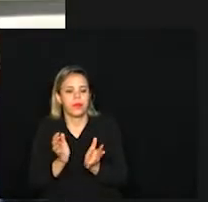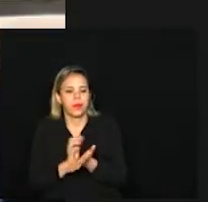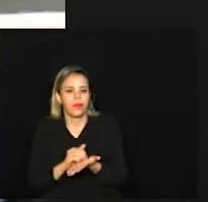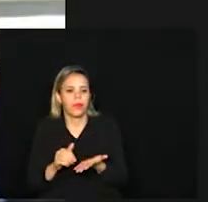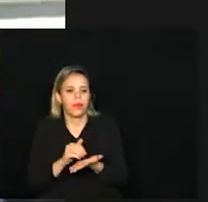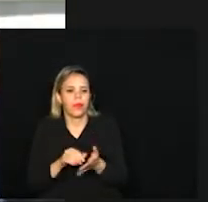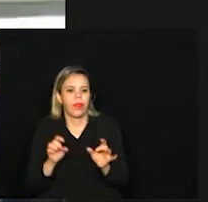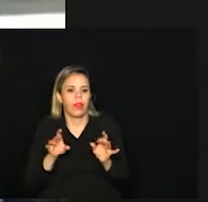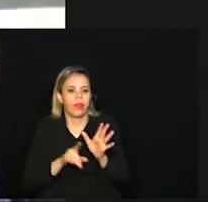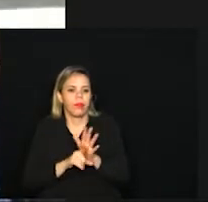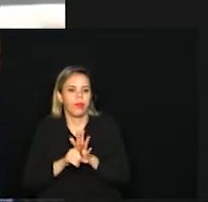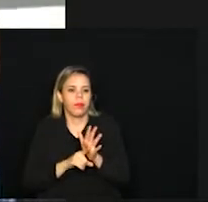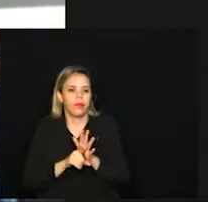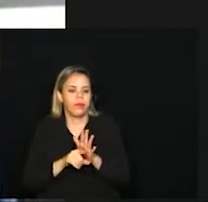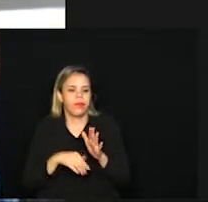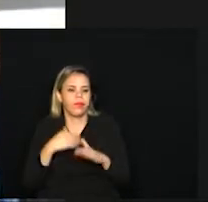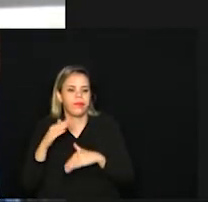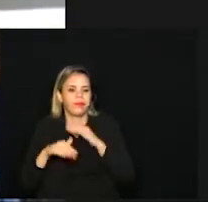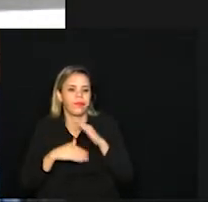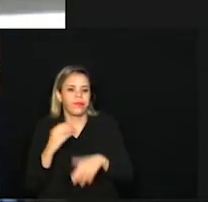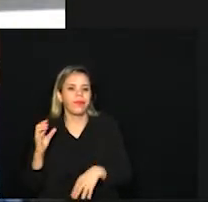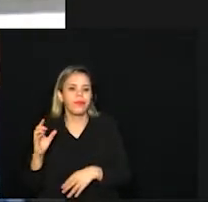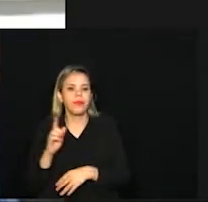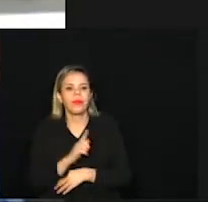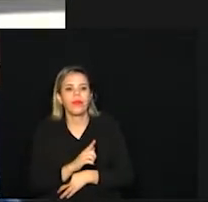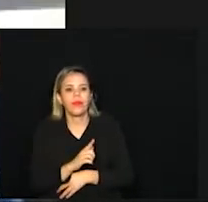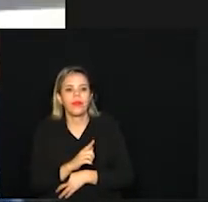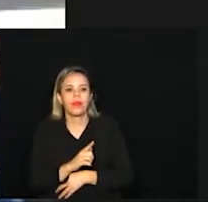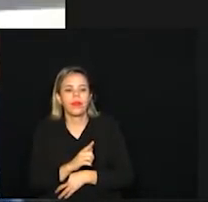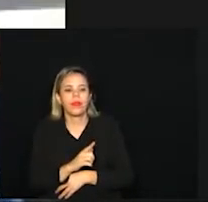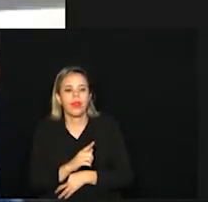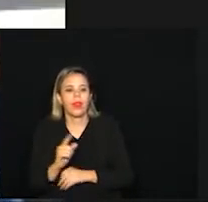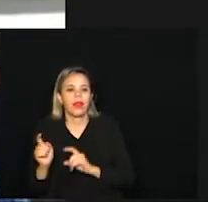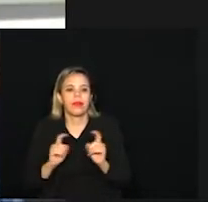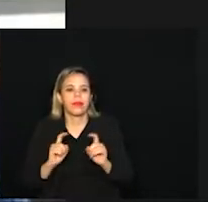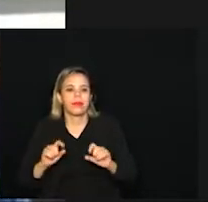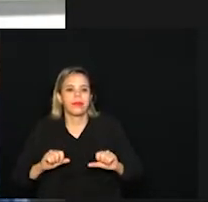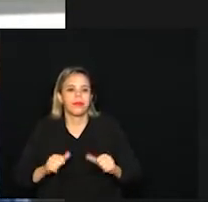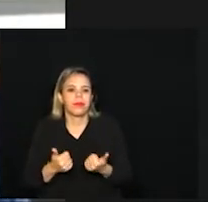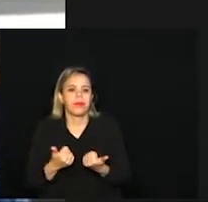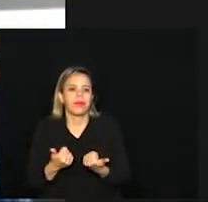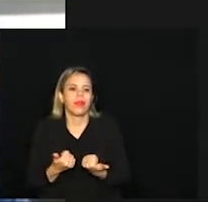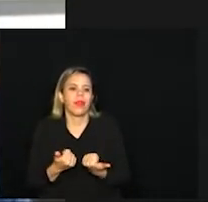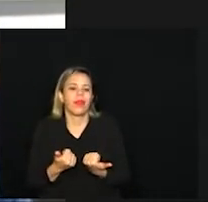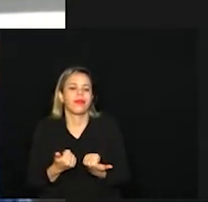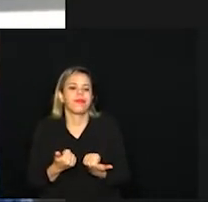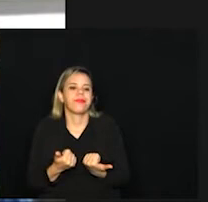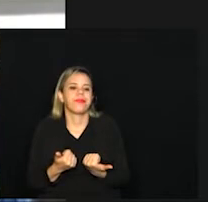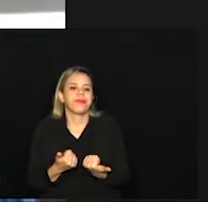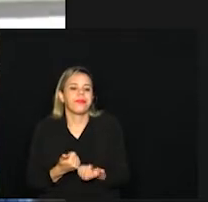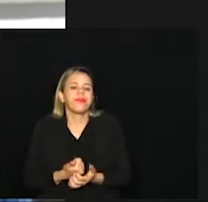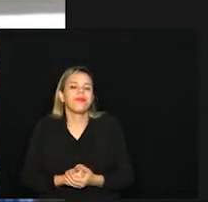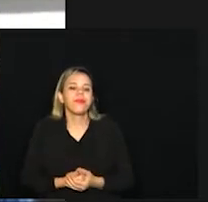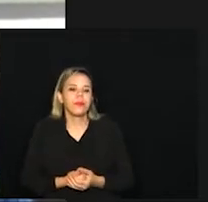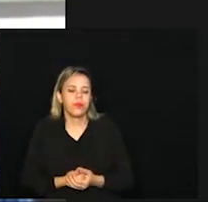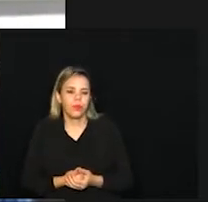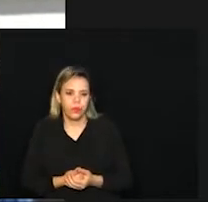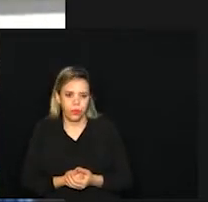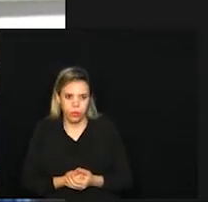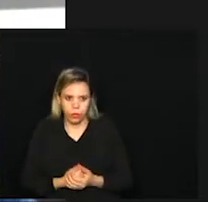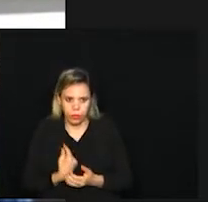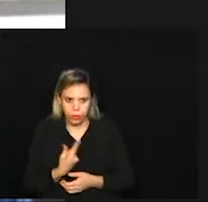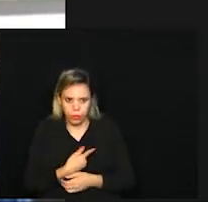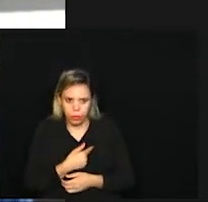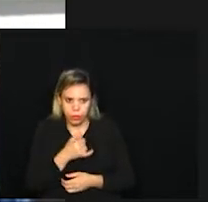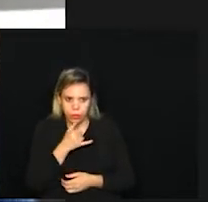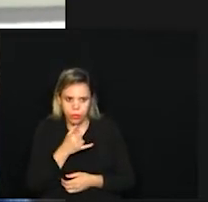especial de estudos sobre desenvolvimento do espírito do Campo Grande foi uma reunião positiva de modo que a gente